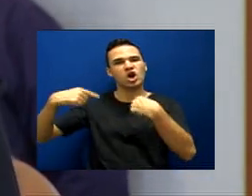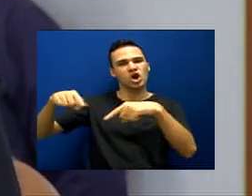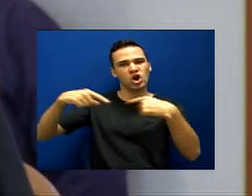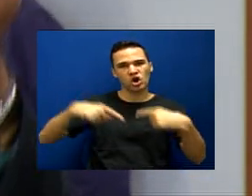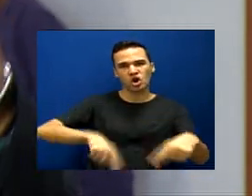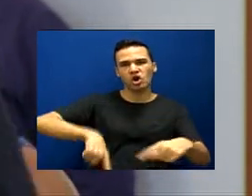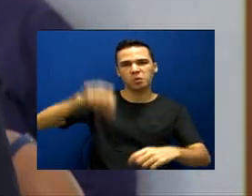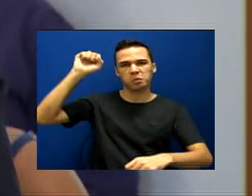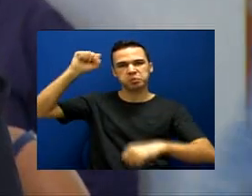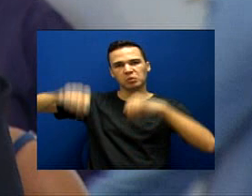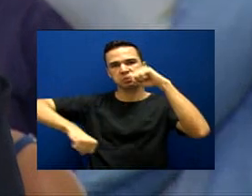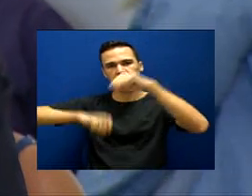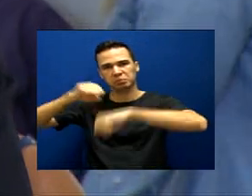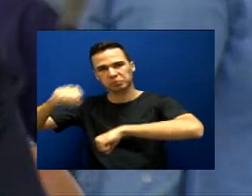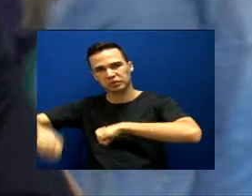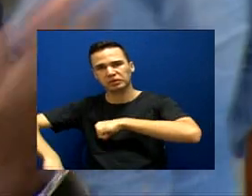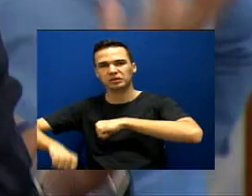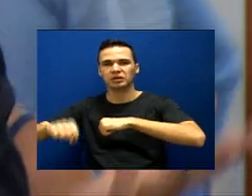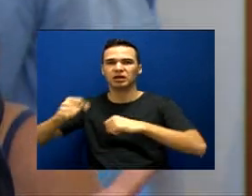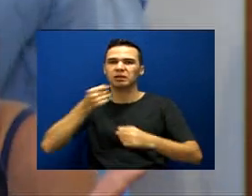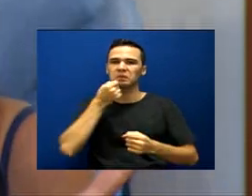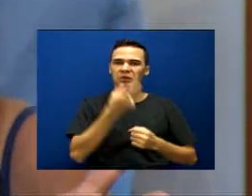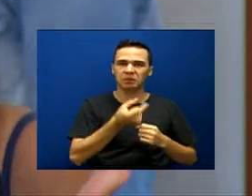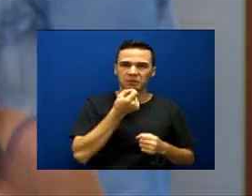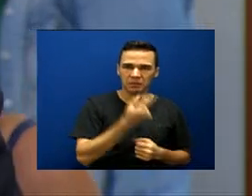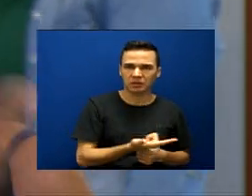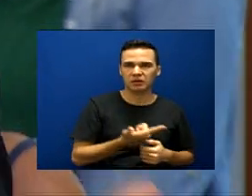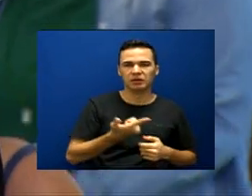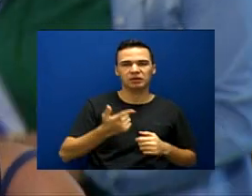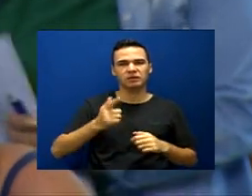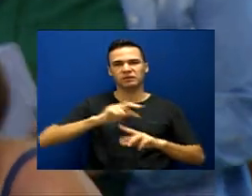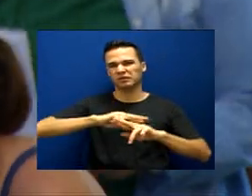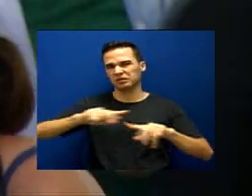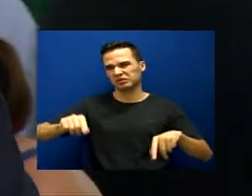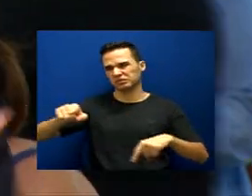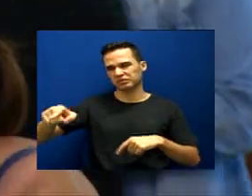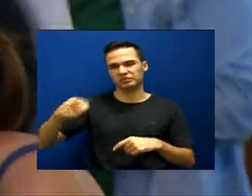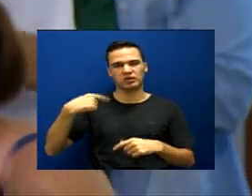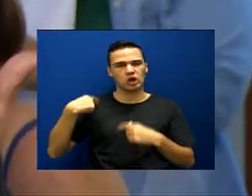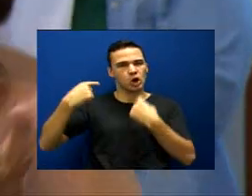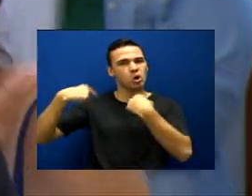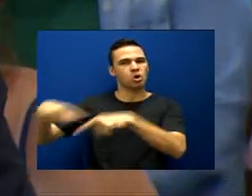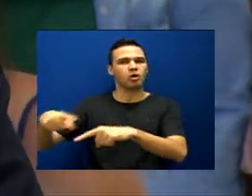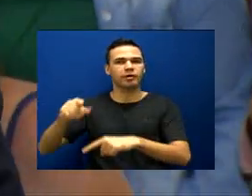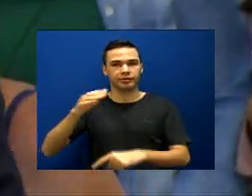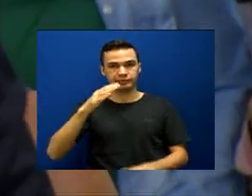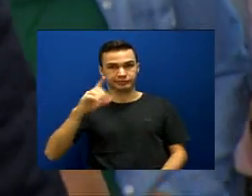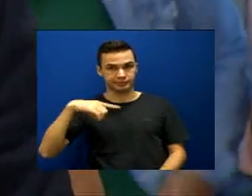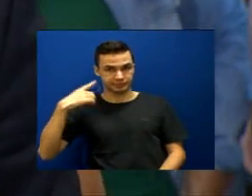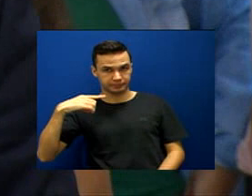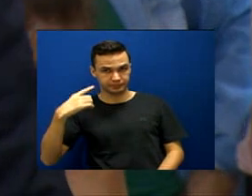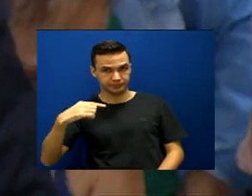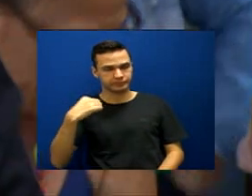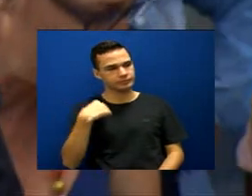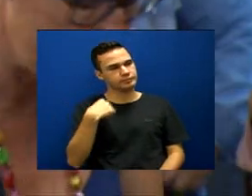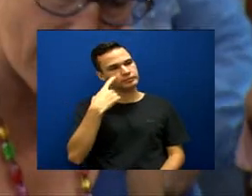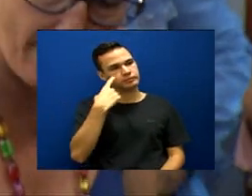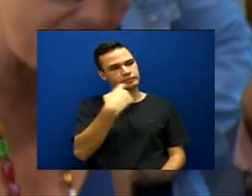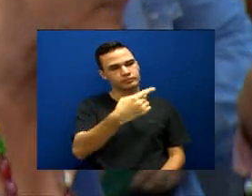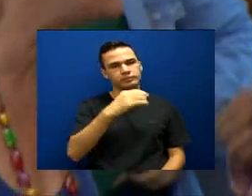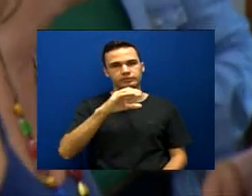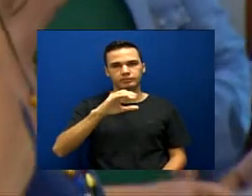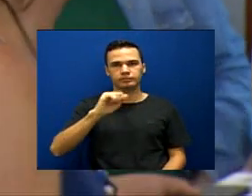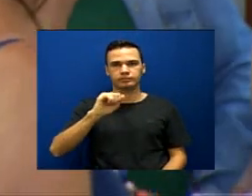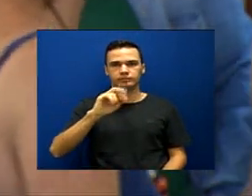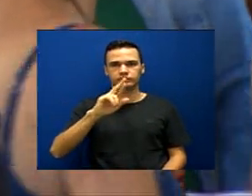quase batendo, xingando, tacando ovo, é dessa forma. Então, o deputado, eu estive com o deputado Carlos